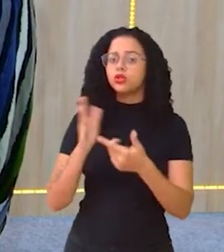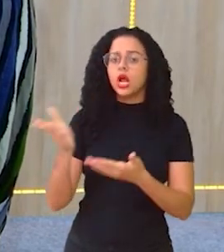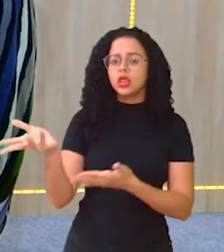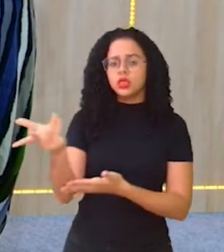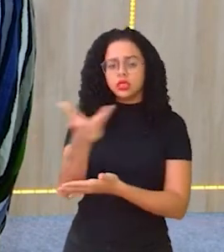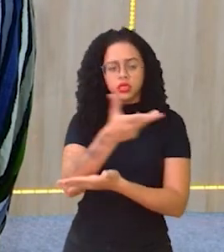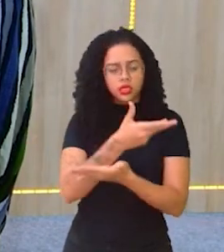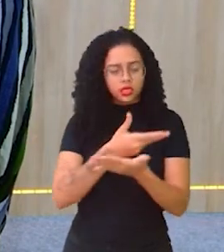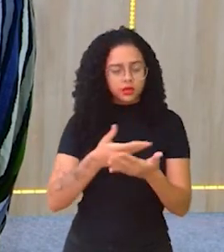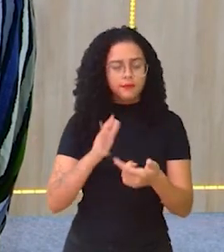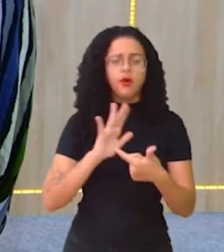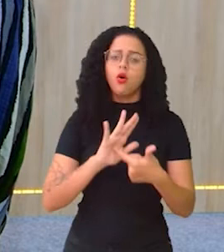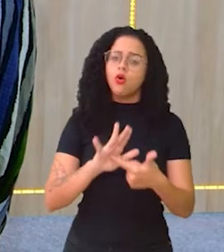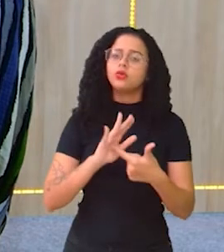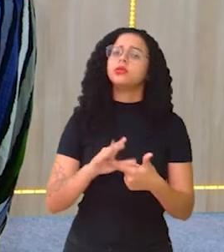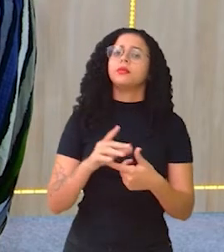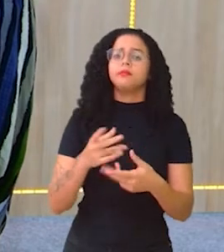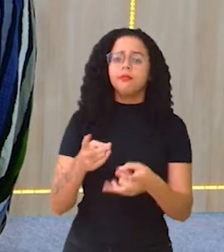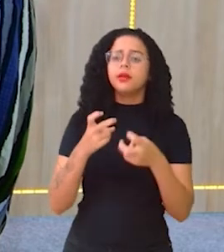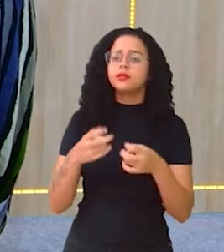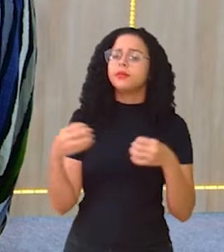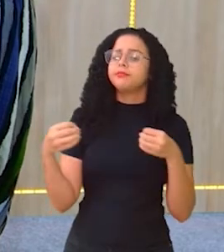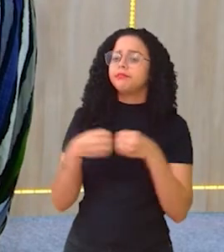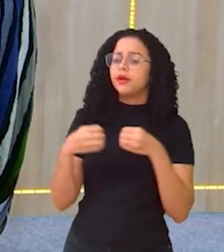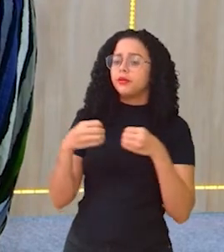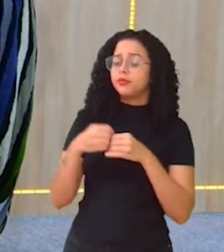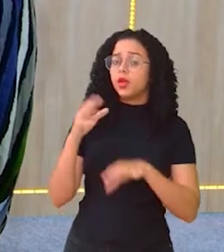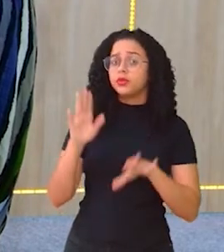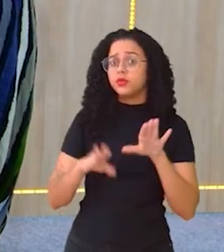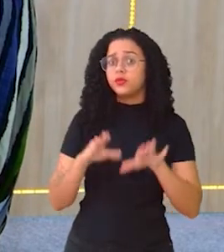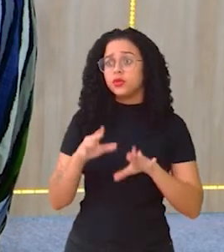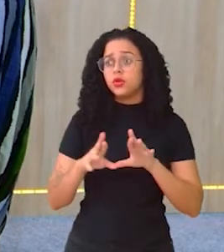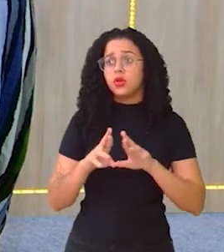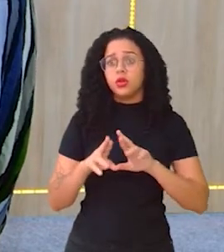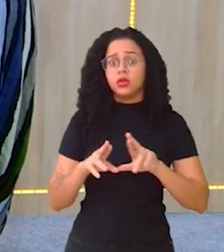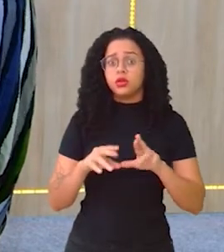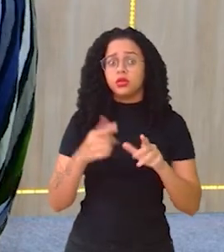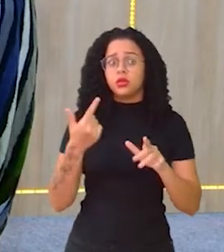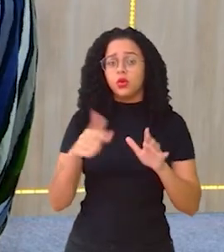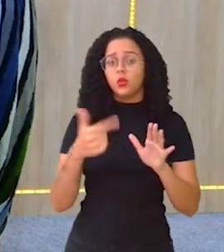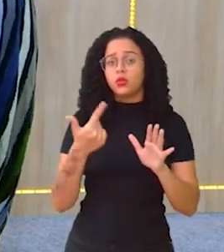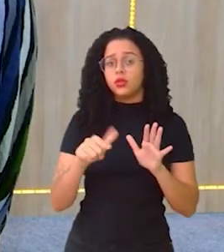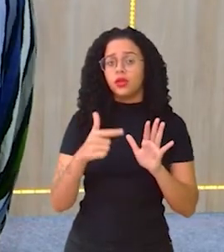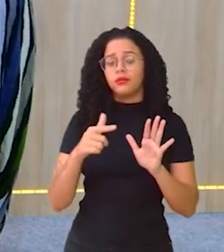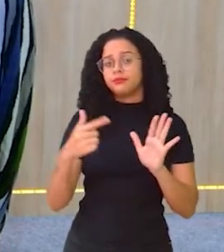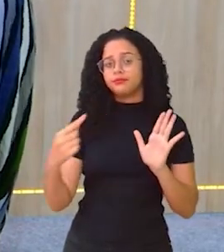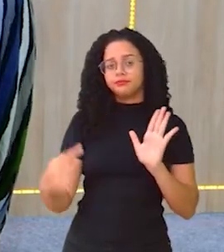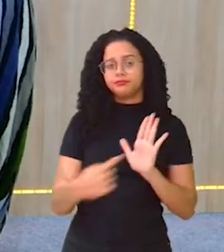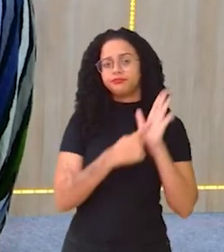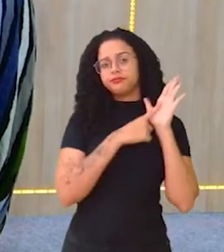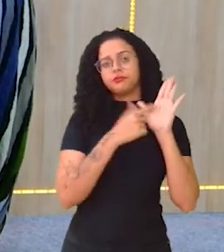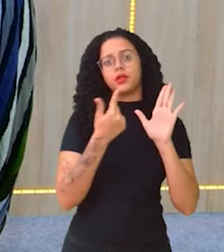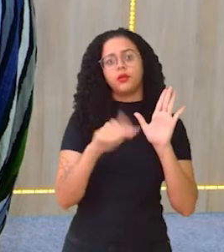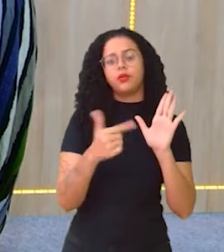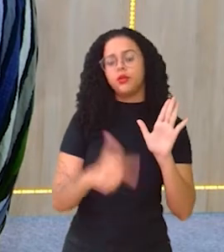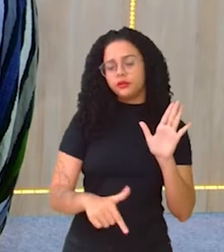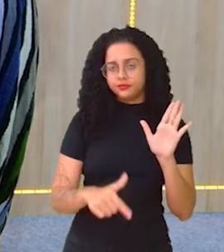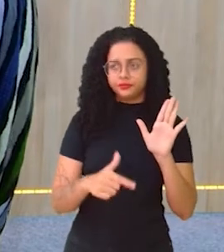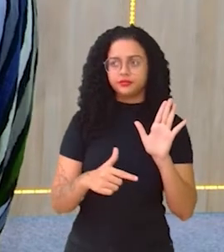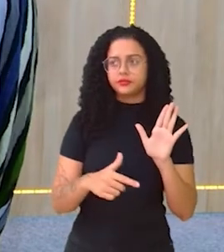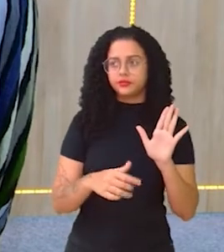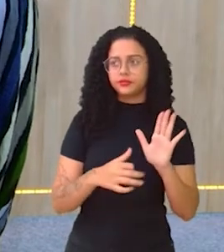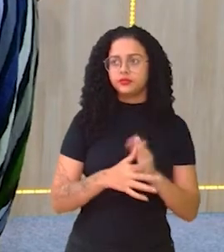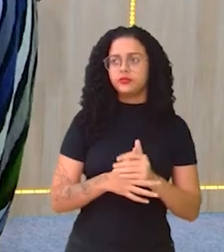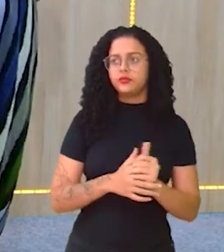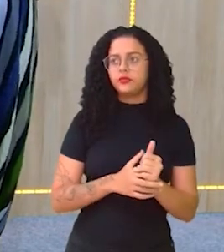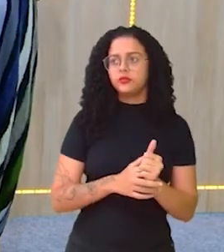gente vê que isso é muito próximo e que muitas vezes nem é notificado. Então, ainda Sim. tem isso, né? Uma subnotificação Vê sobre Vê